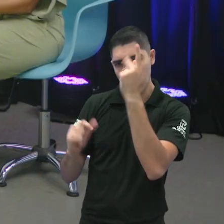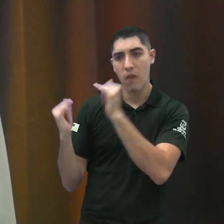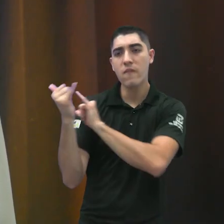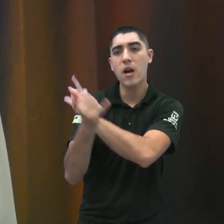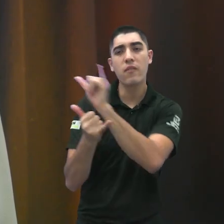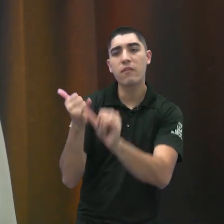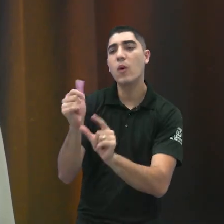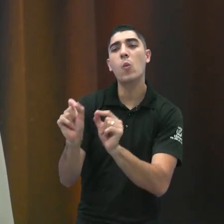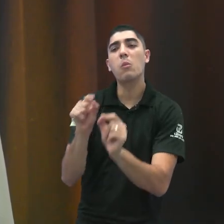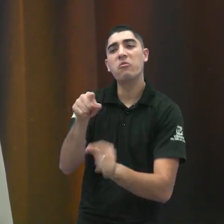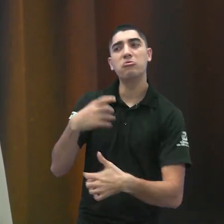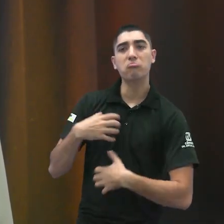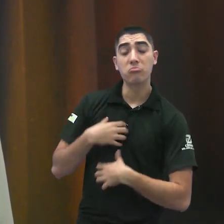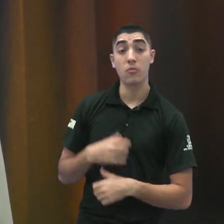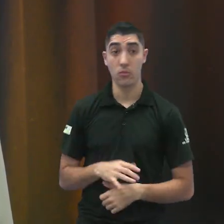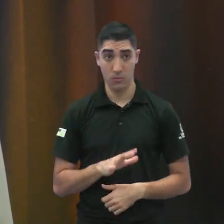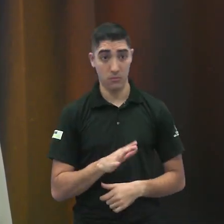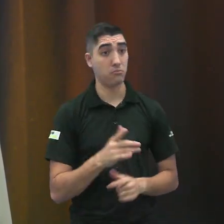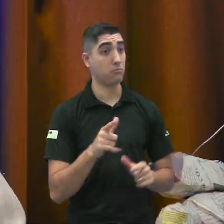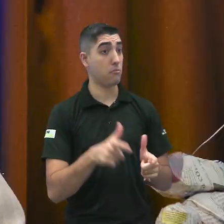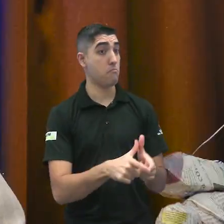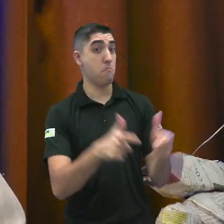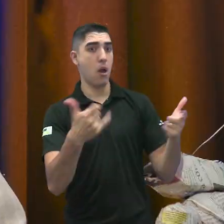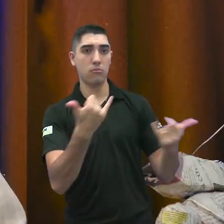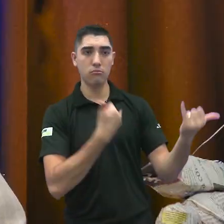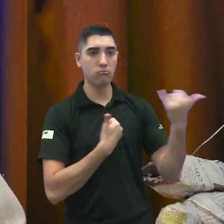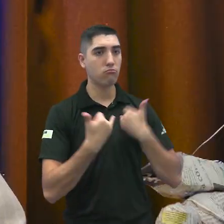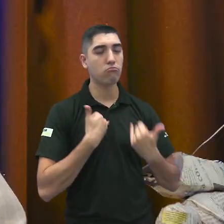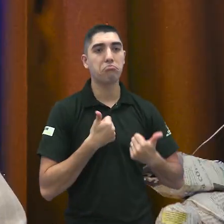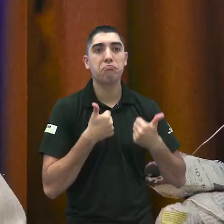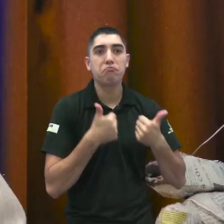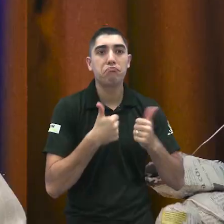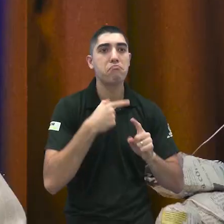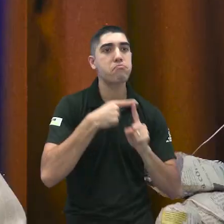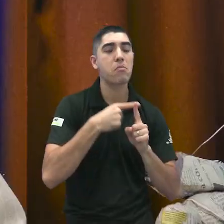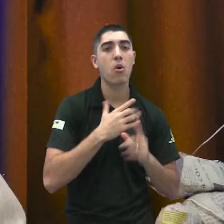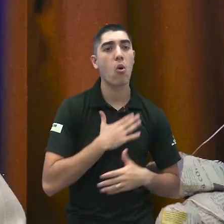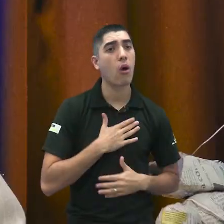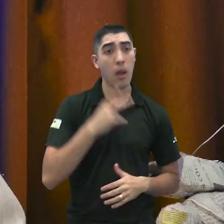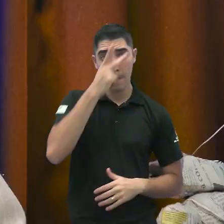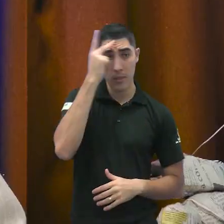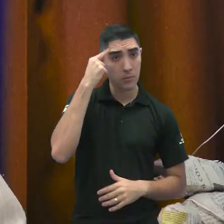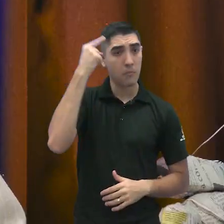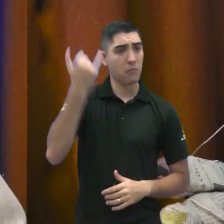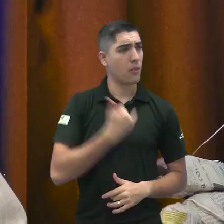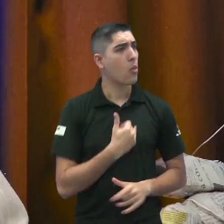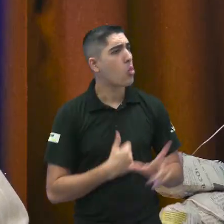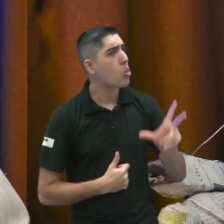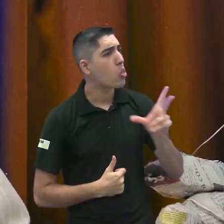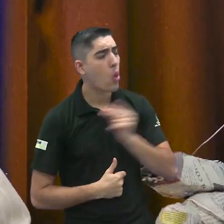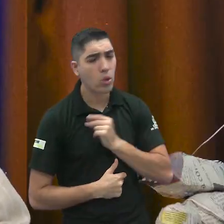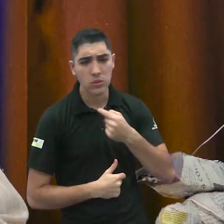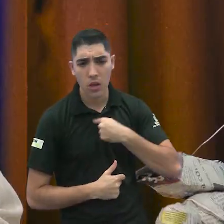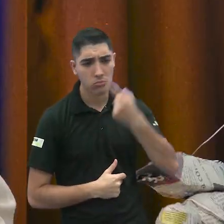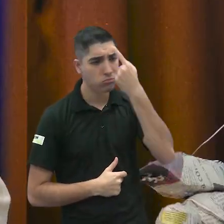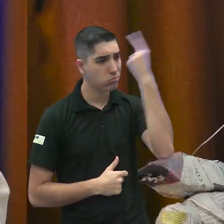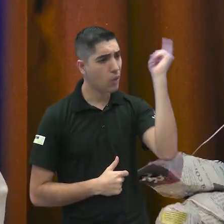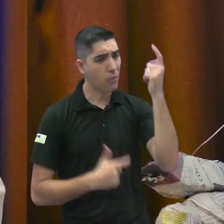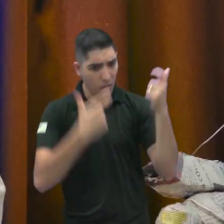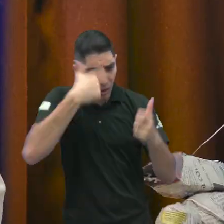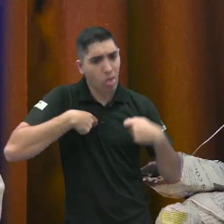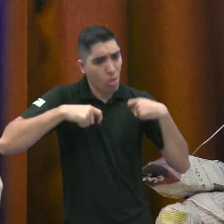dos seus atendidos? Olha, é muito positivo quando a pessoa pega e fala assim, eu não sabia que eu era